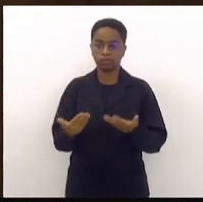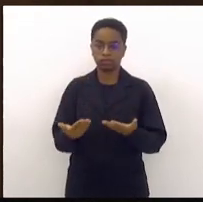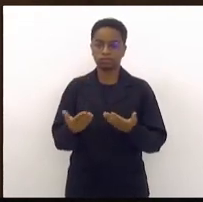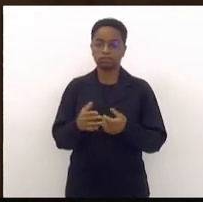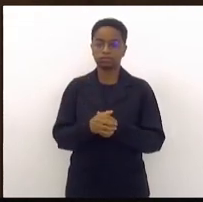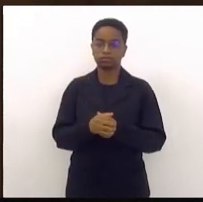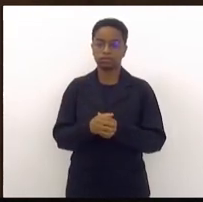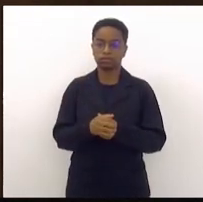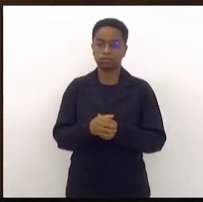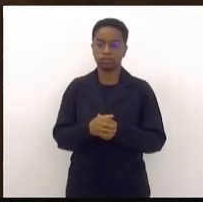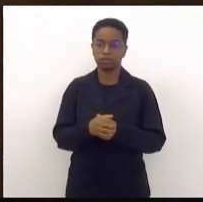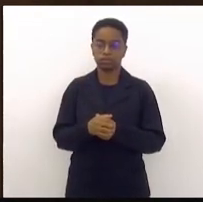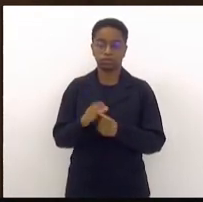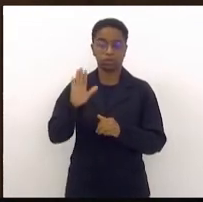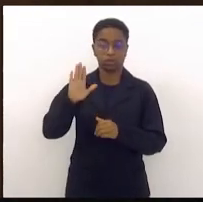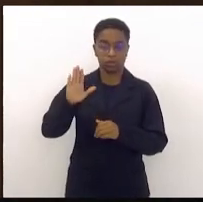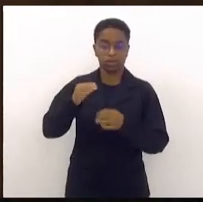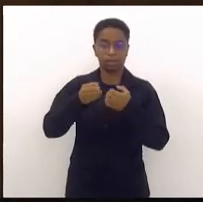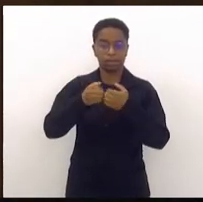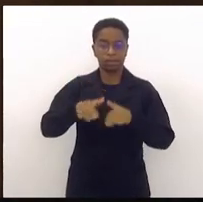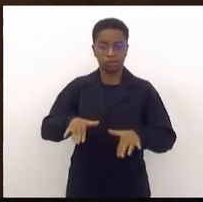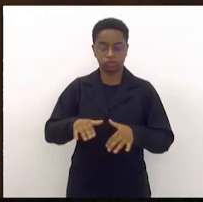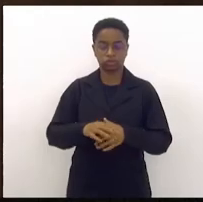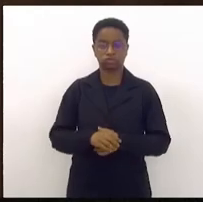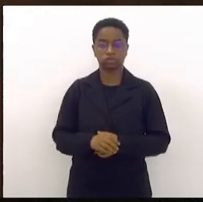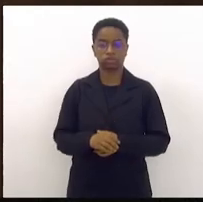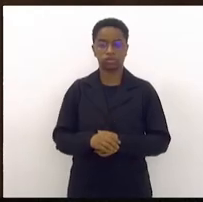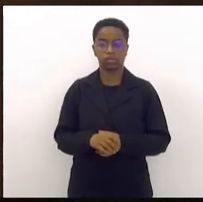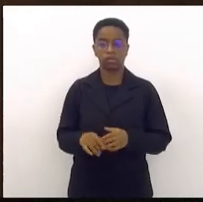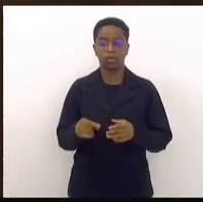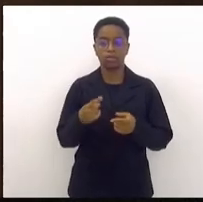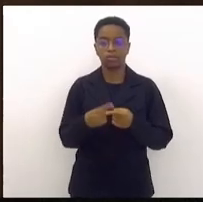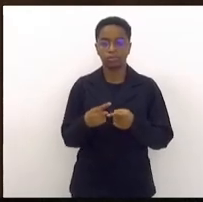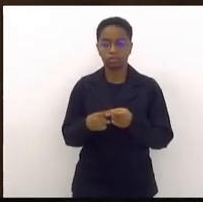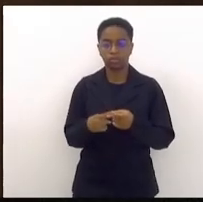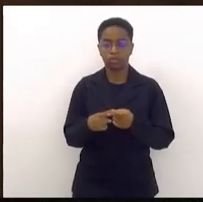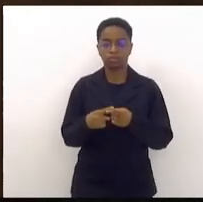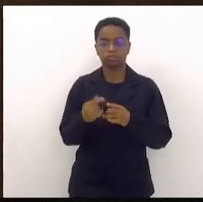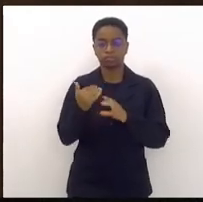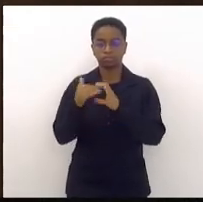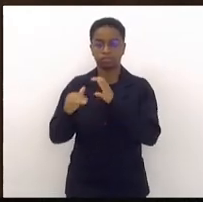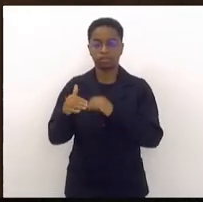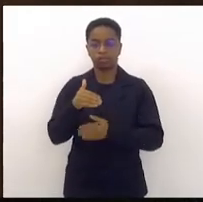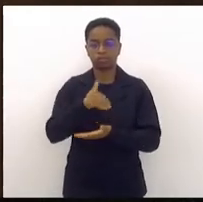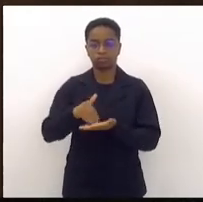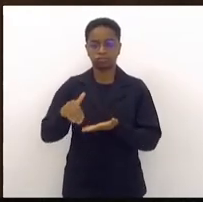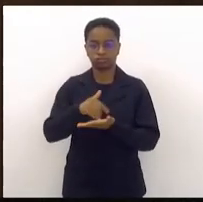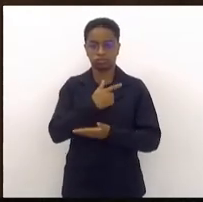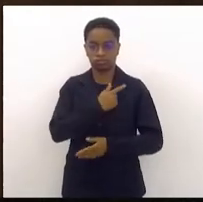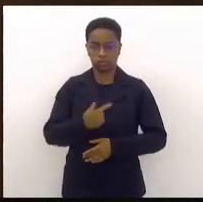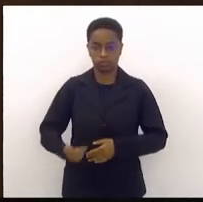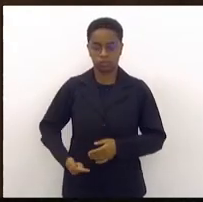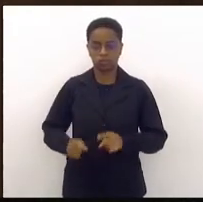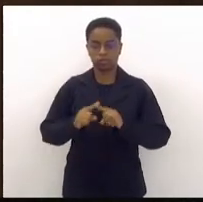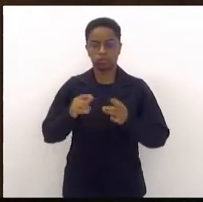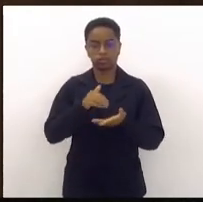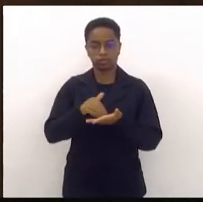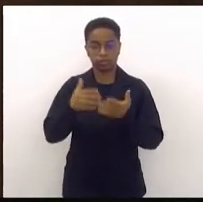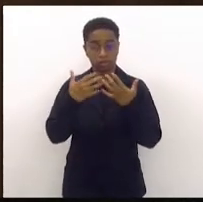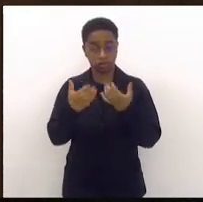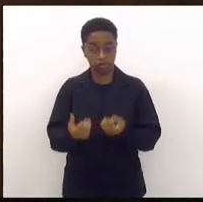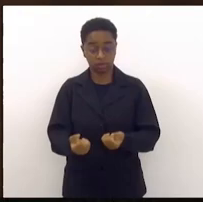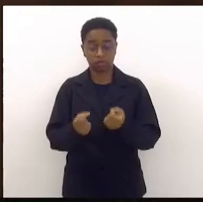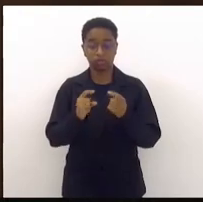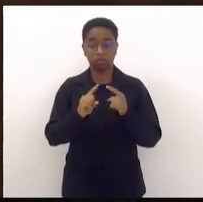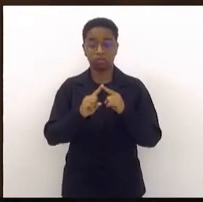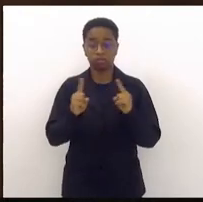O próprio pleito foi prejudicado, uma vez que foi enviado para a Secretaria de Governo, a Secretaria de Governo acatou,